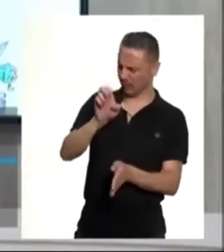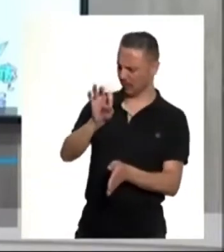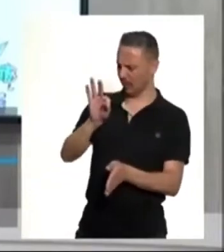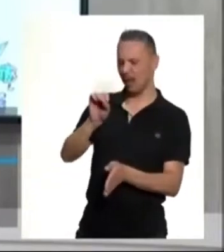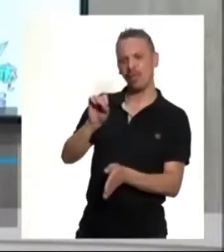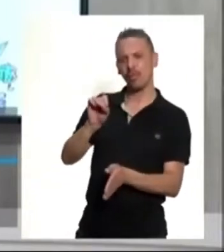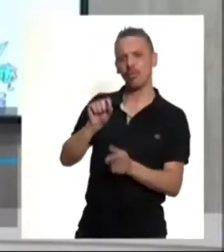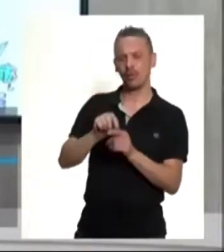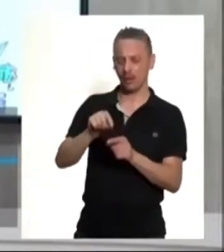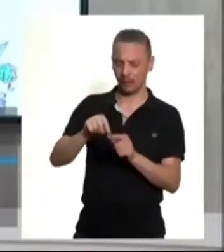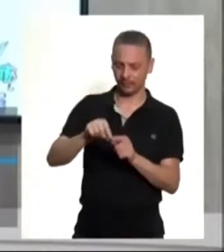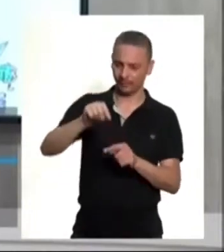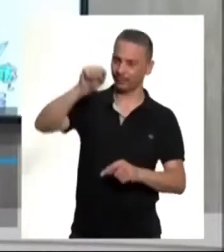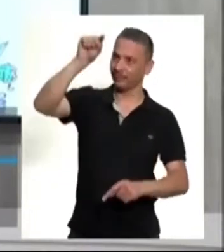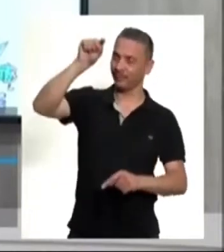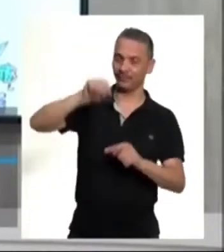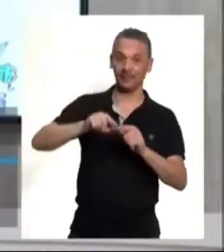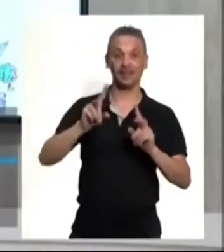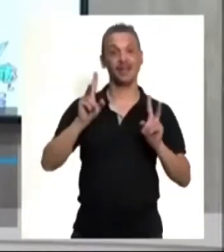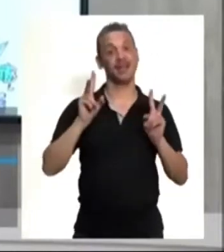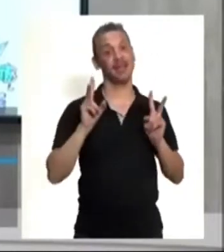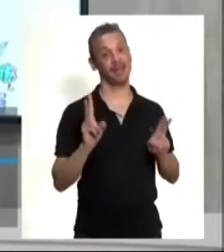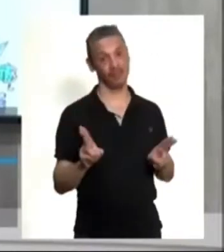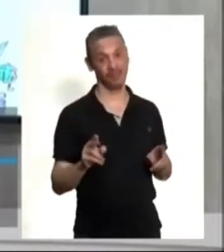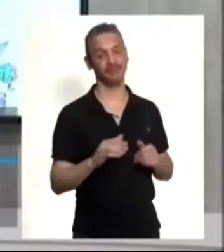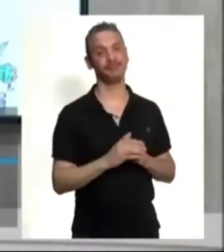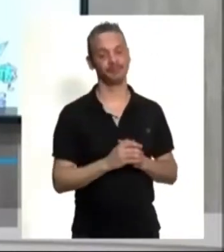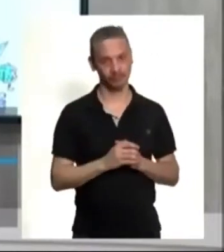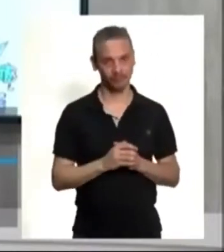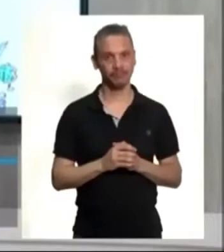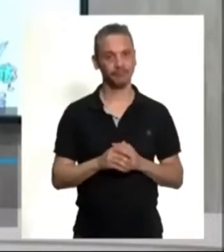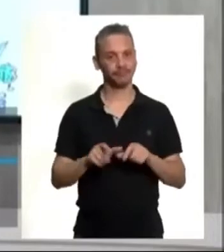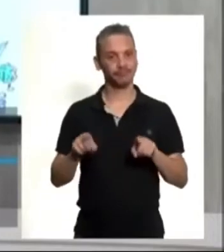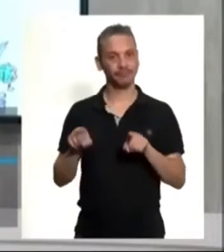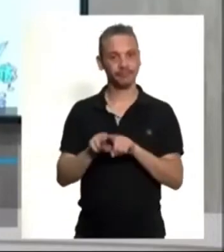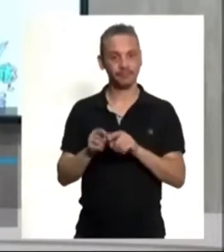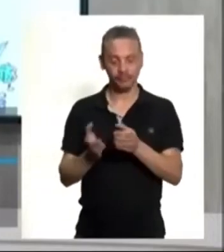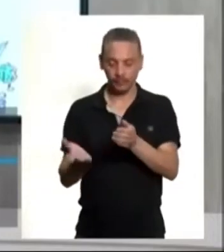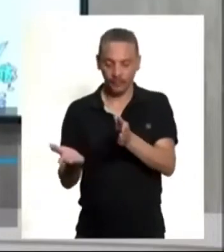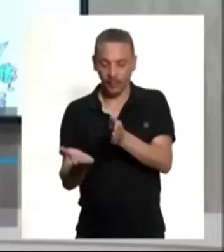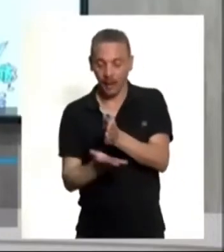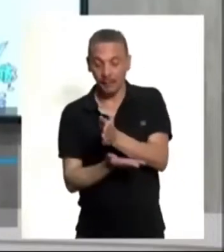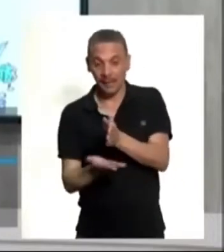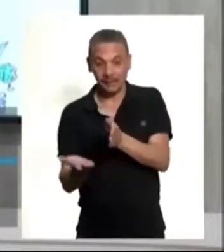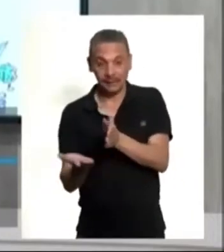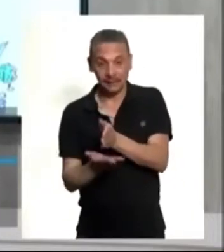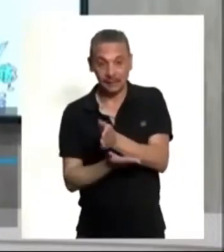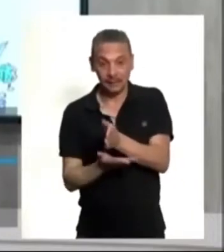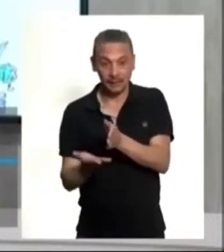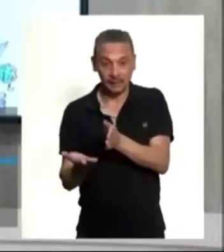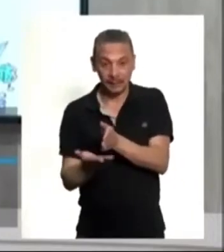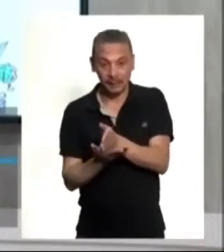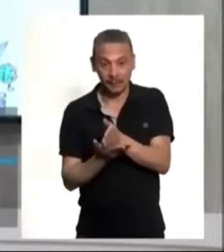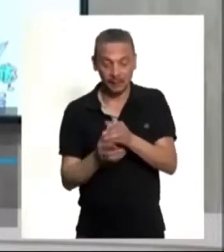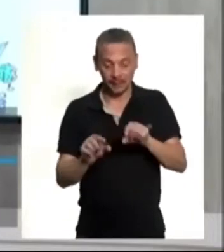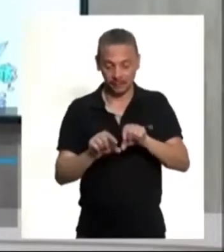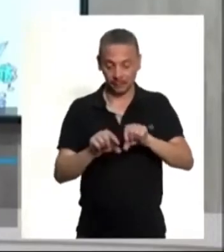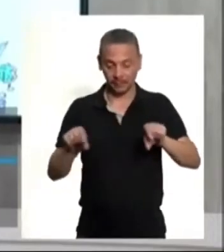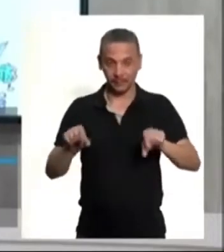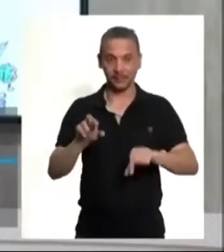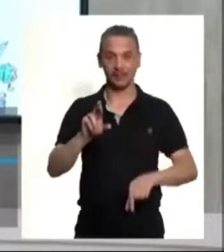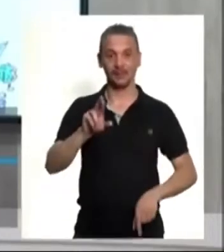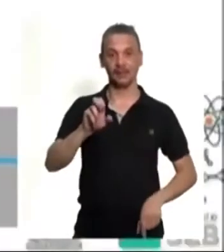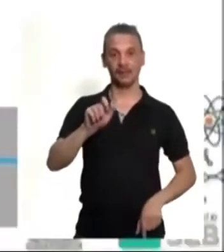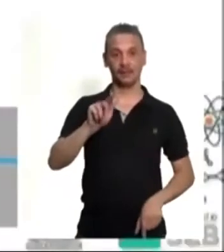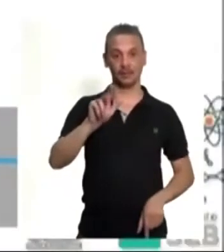será igual à aresta lateral. Então ele é obrigatoriamente reto e a base será um polígono regular. Me